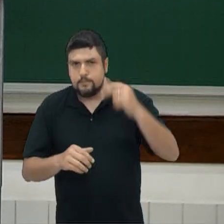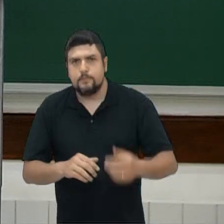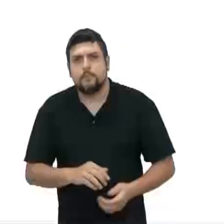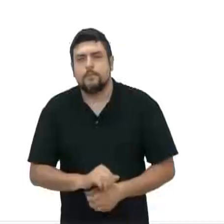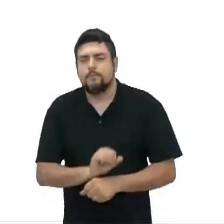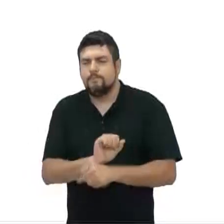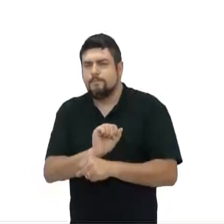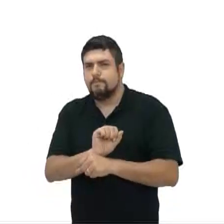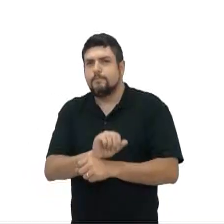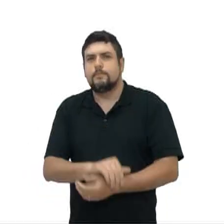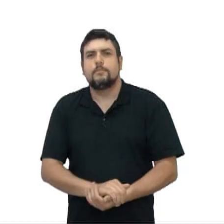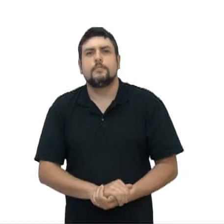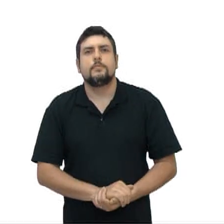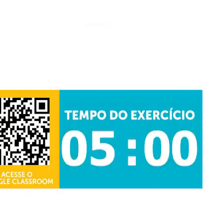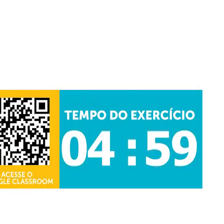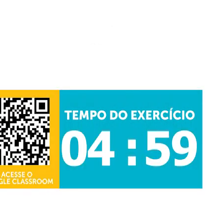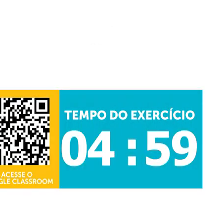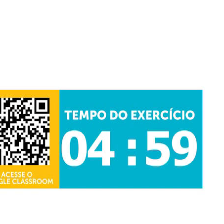Estou aguardando.